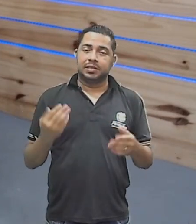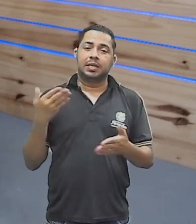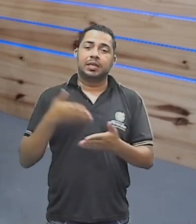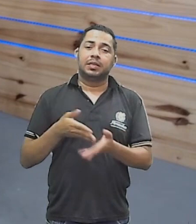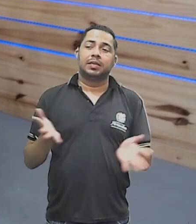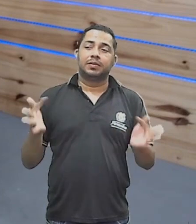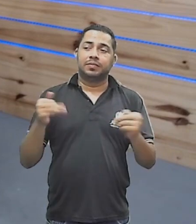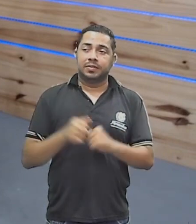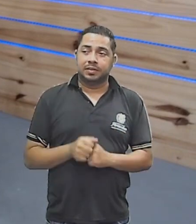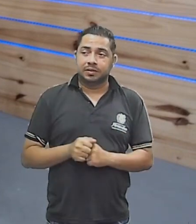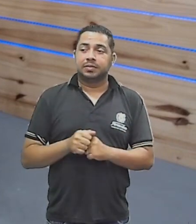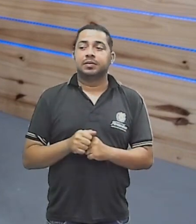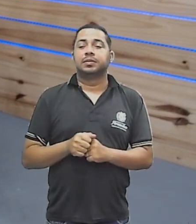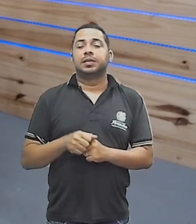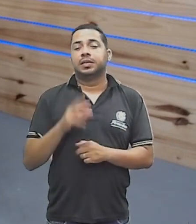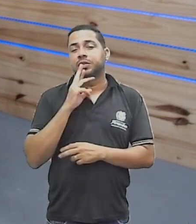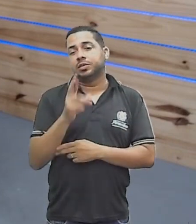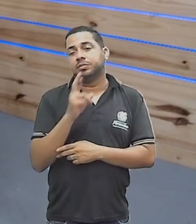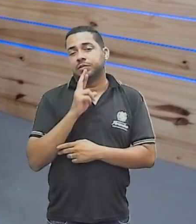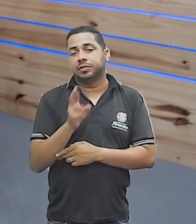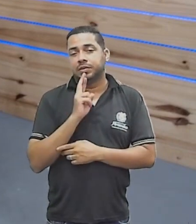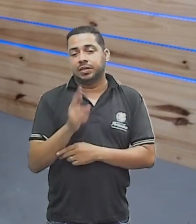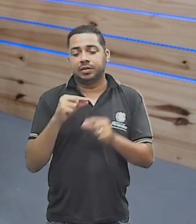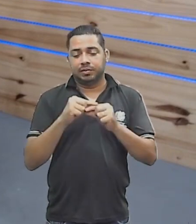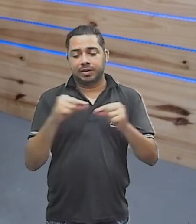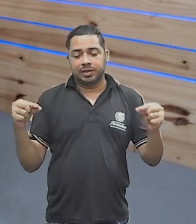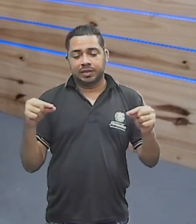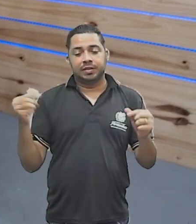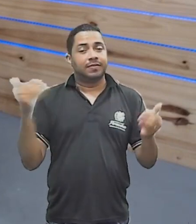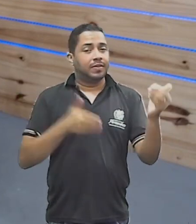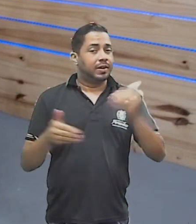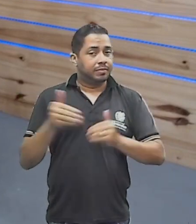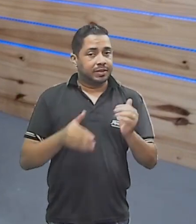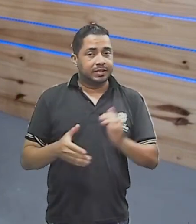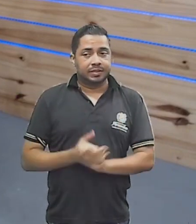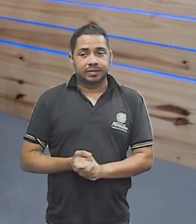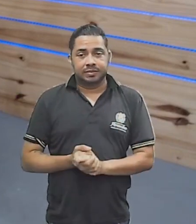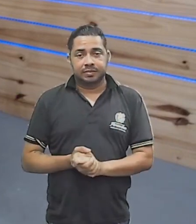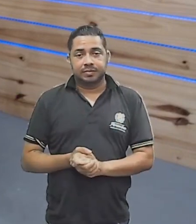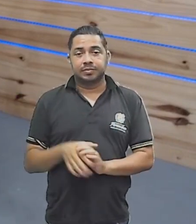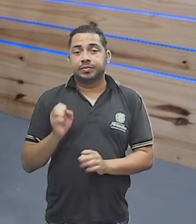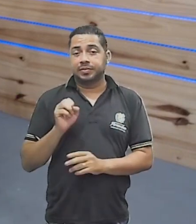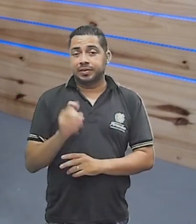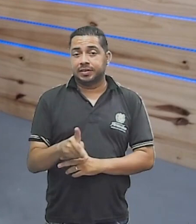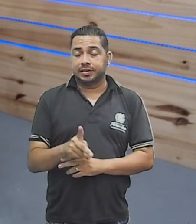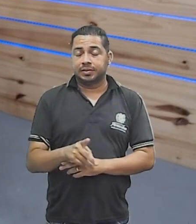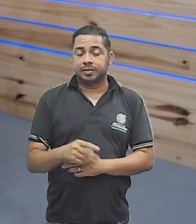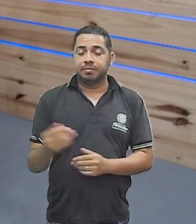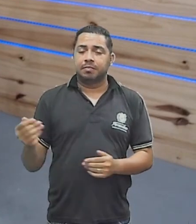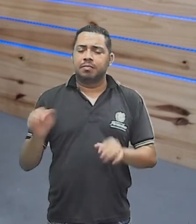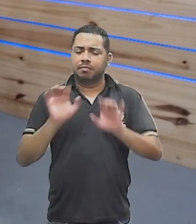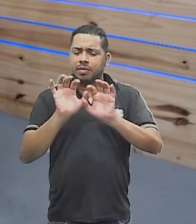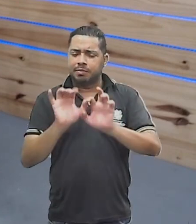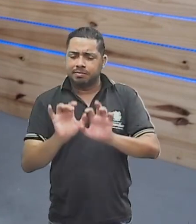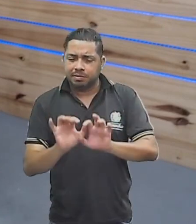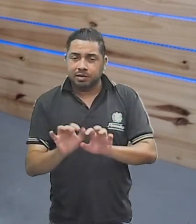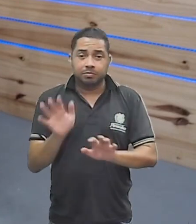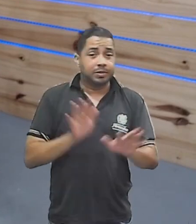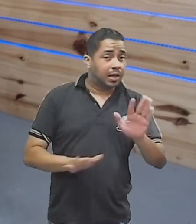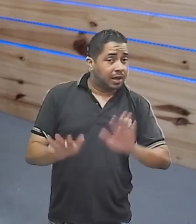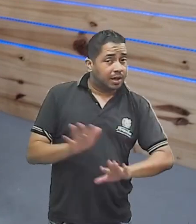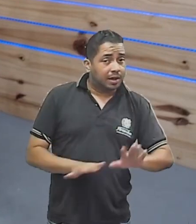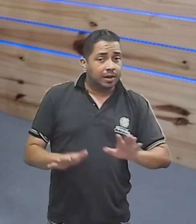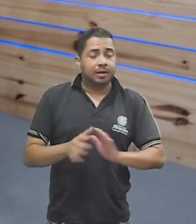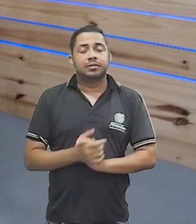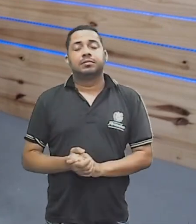finalzinho e no finalzinho aí responder o link de frequência, tá certo? Preencha as informações com muito cuidado, com muita